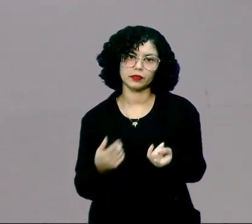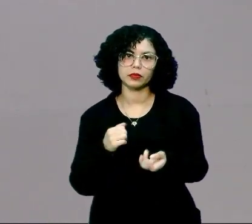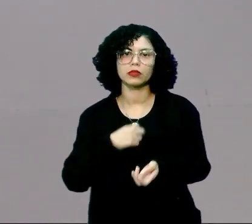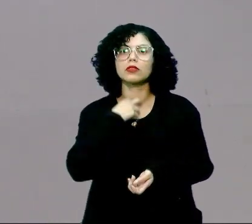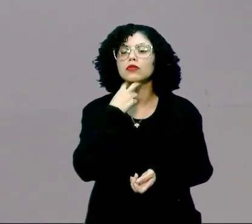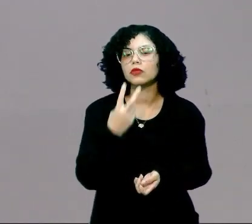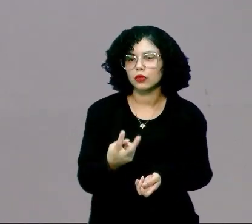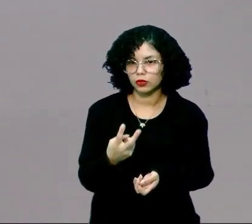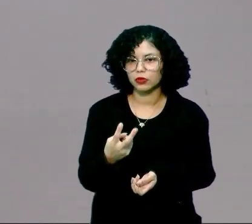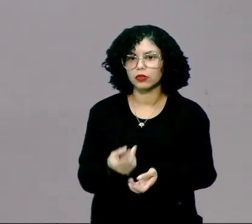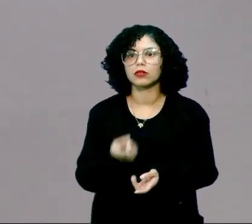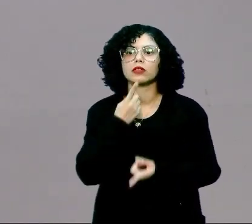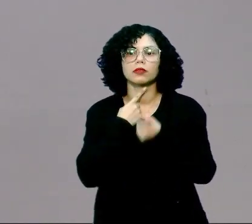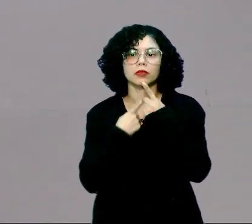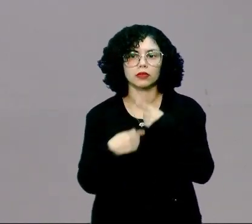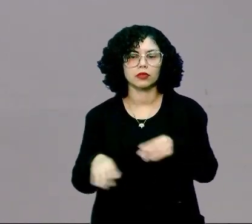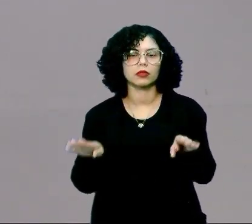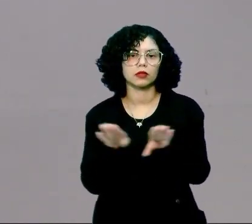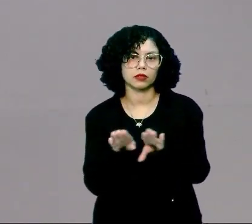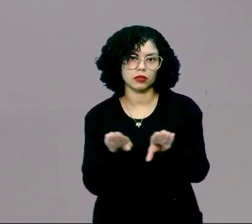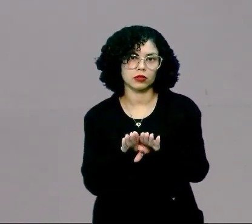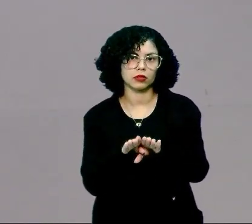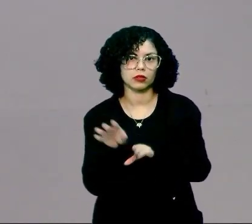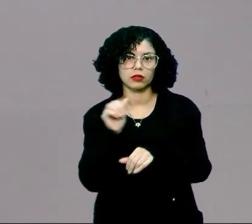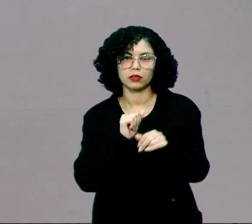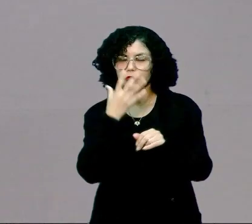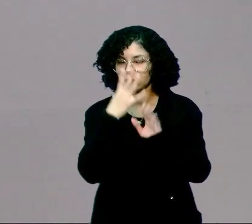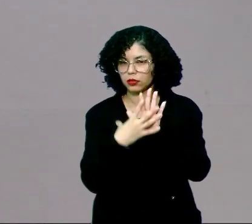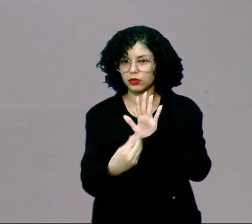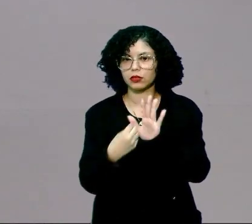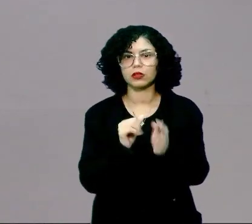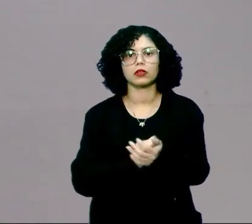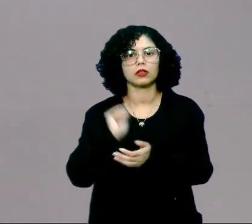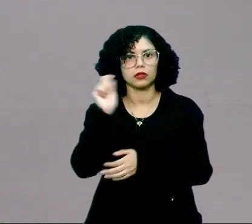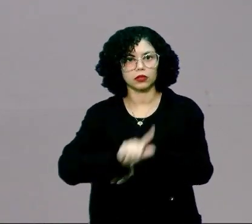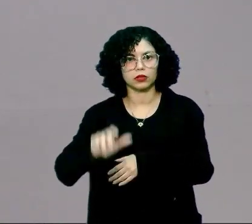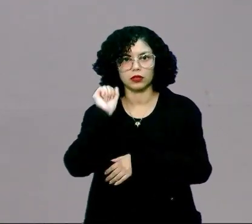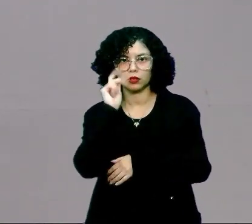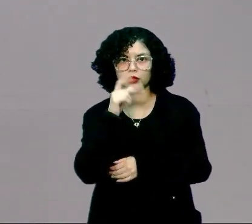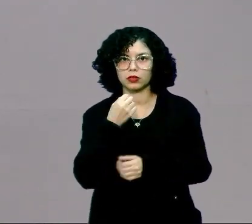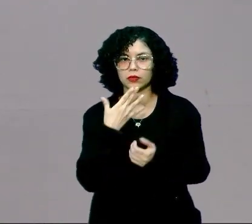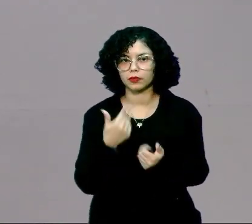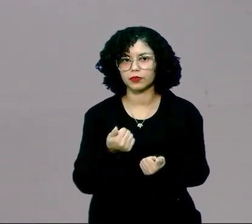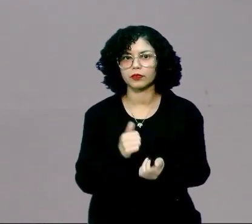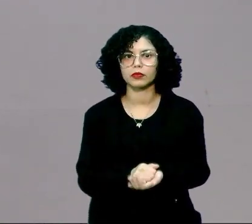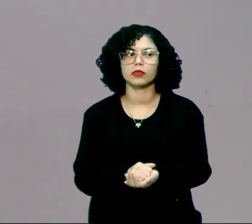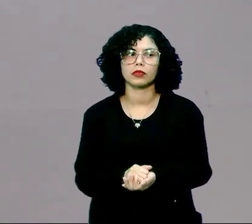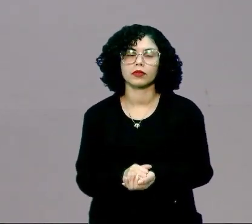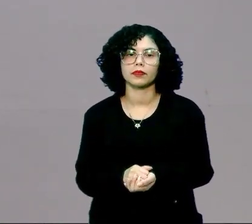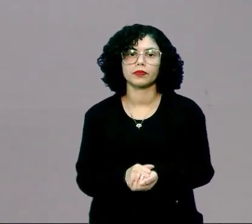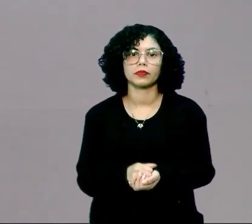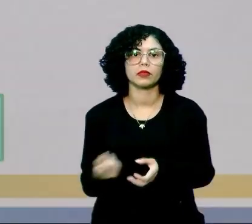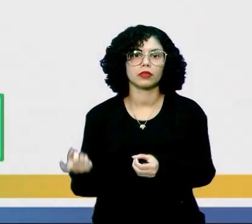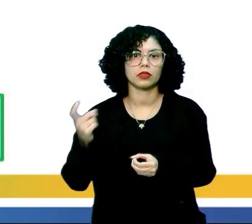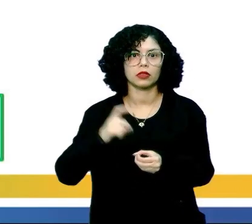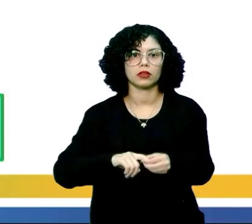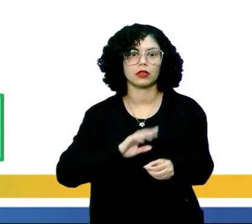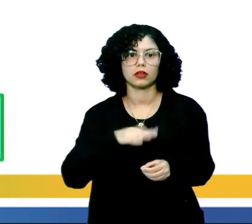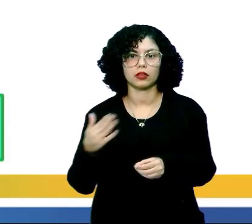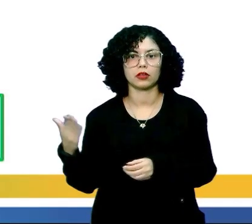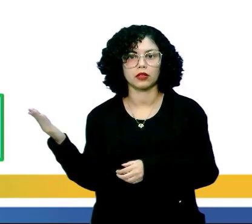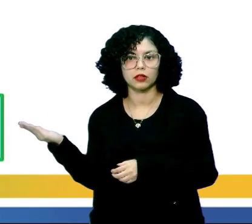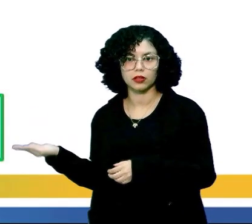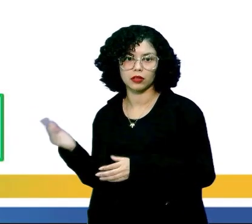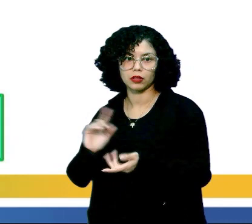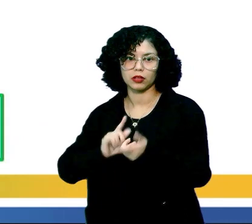a voz que ele deseja dar e transparecer nessa produção literária, tá bom, pessoal? Então aqui, voltando, quando a gente olha